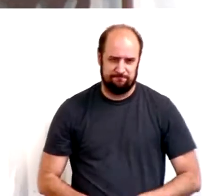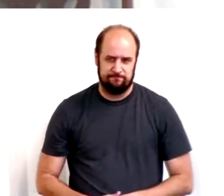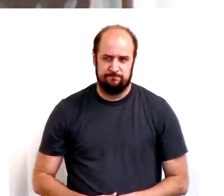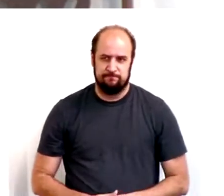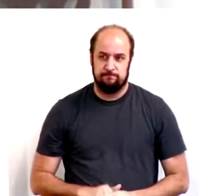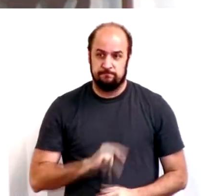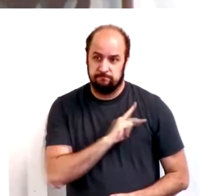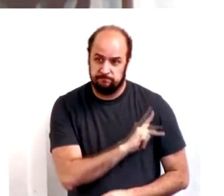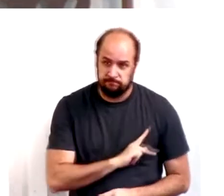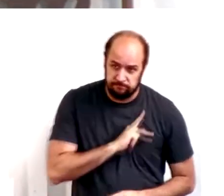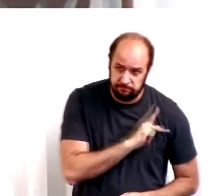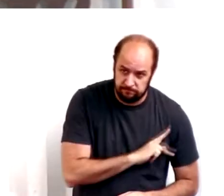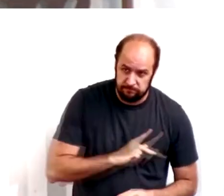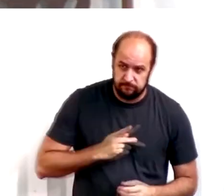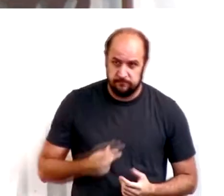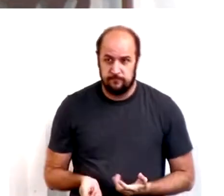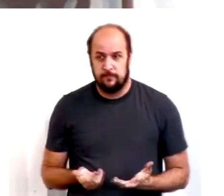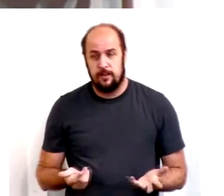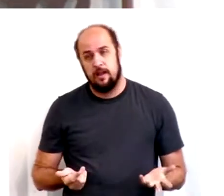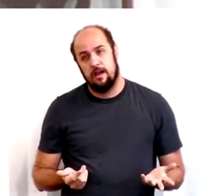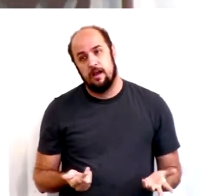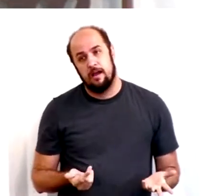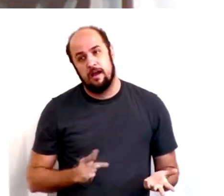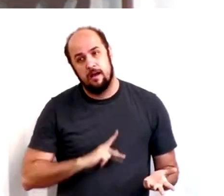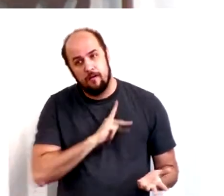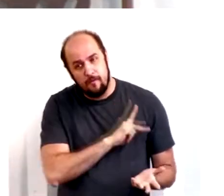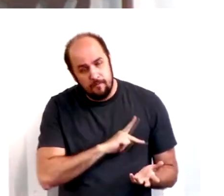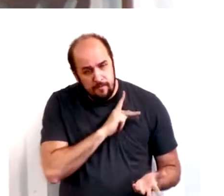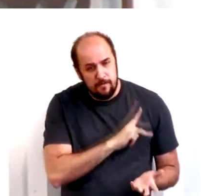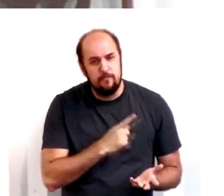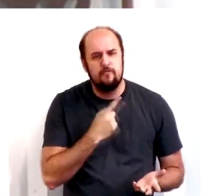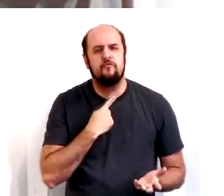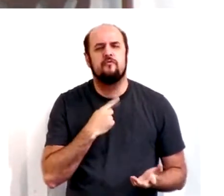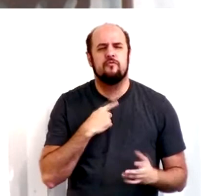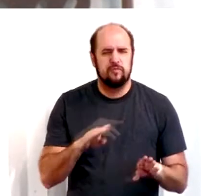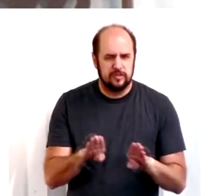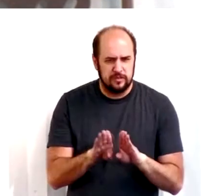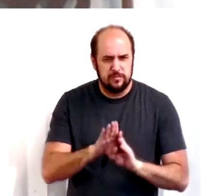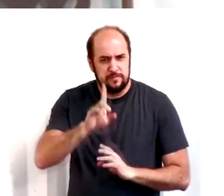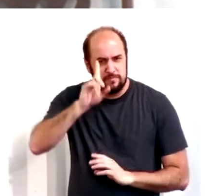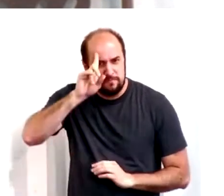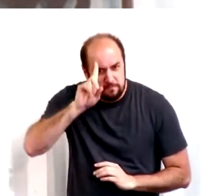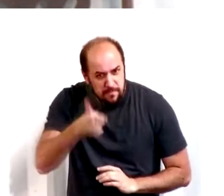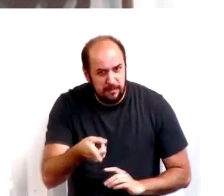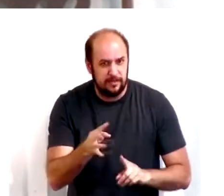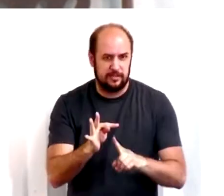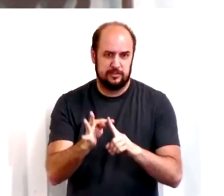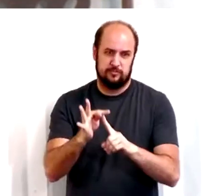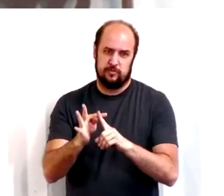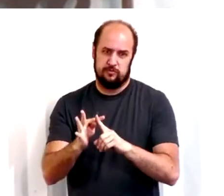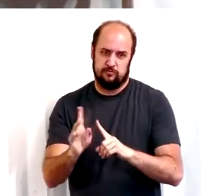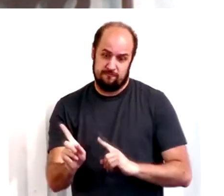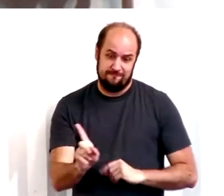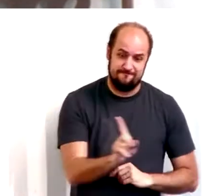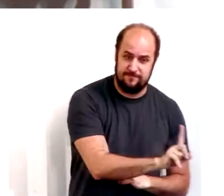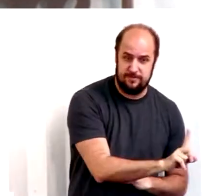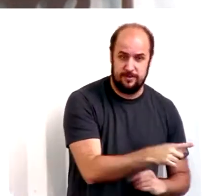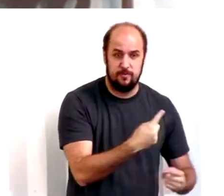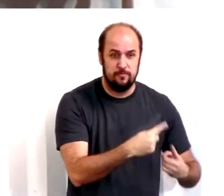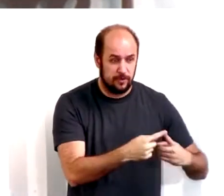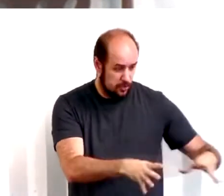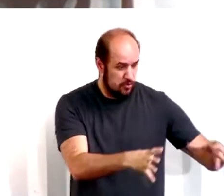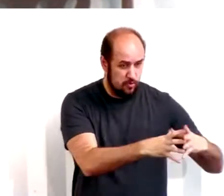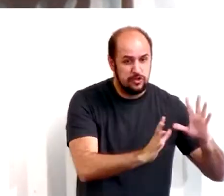Paulo, ele queria também enviar Timóteo, porque Timóteo era alguém